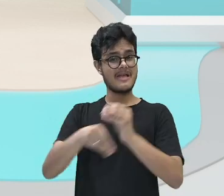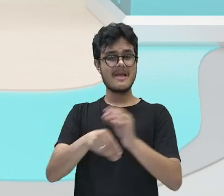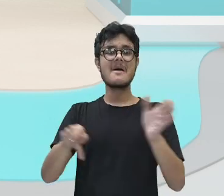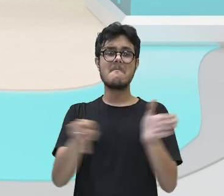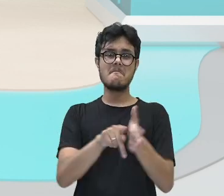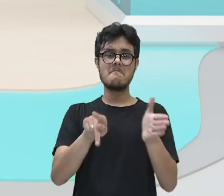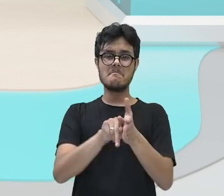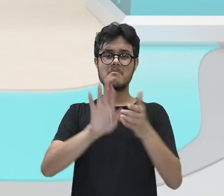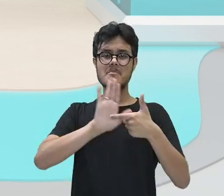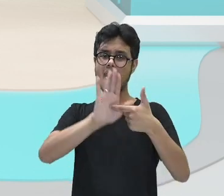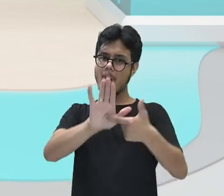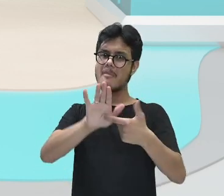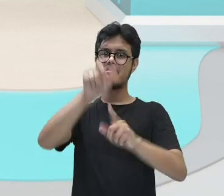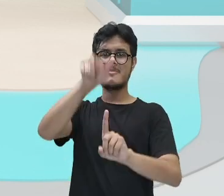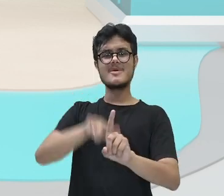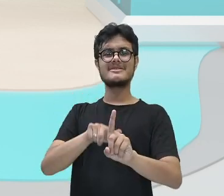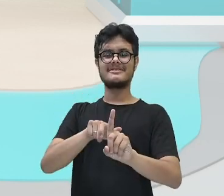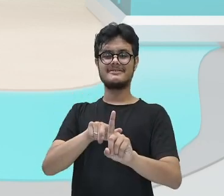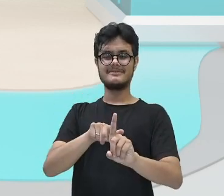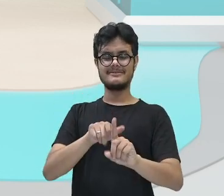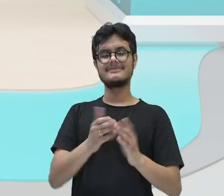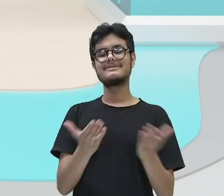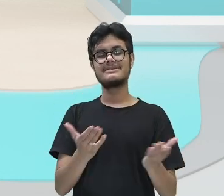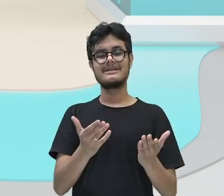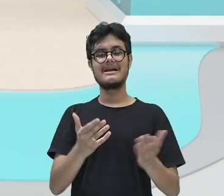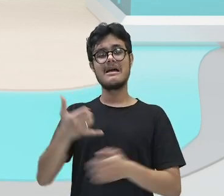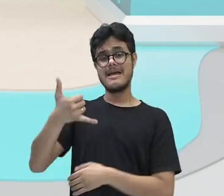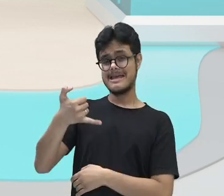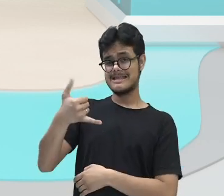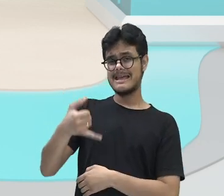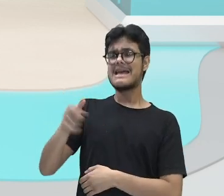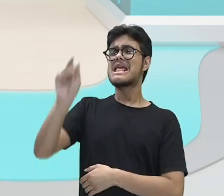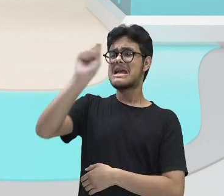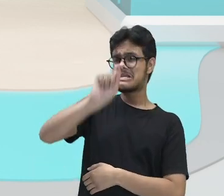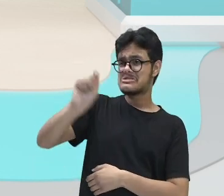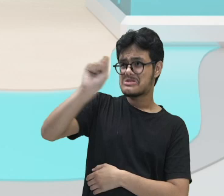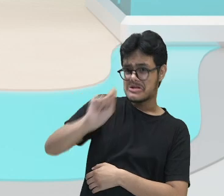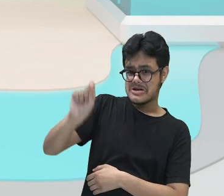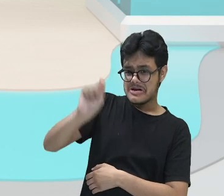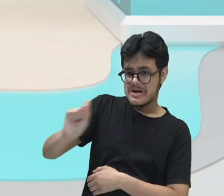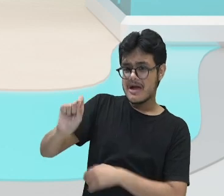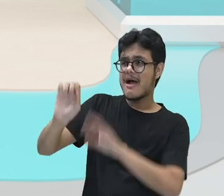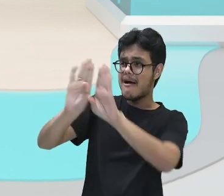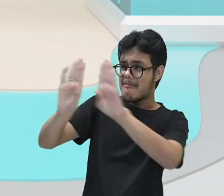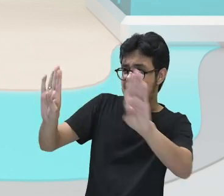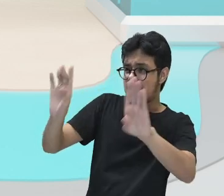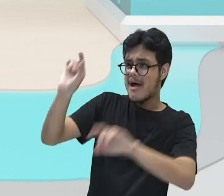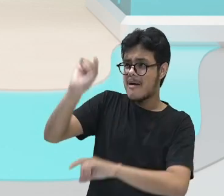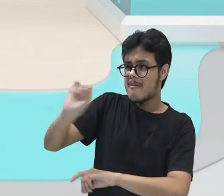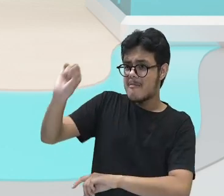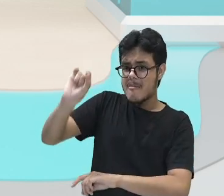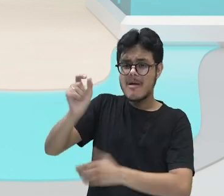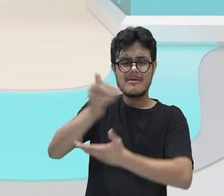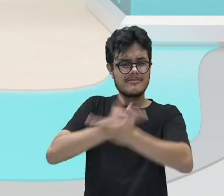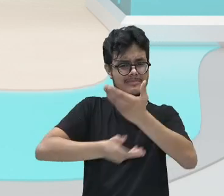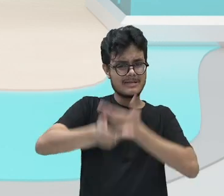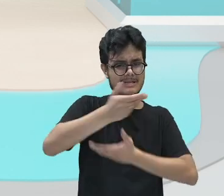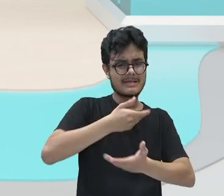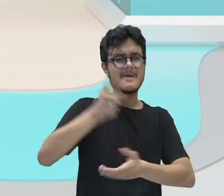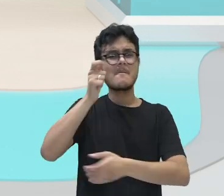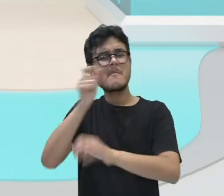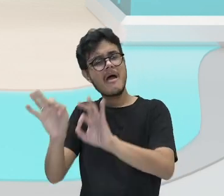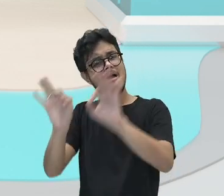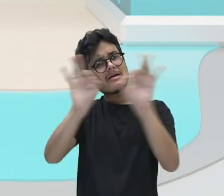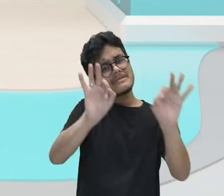nós utilizamos na lousa interativa. Ela faz parte da minha apresentação. E aí é onde eu posso riscar na lousa